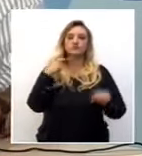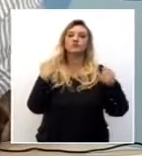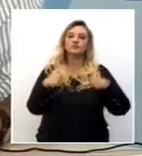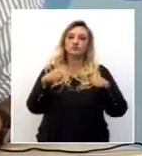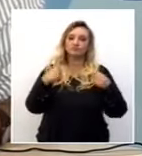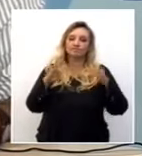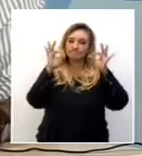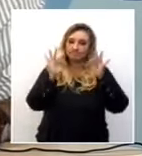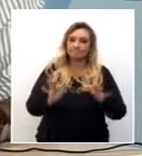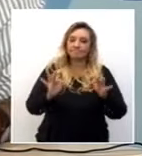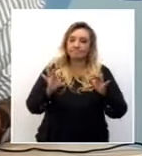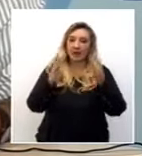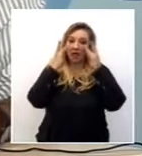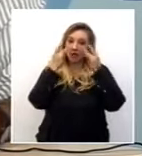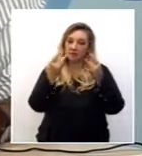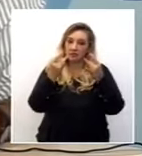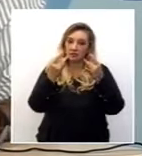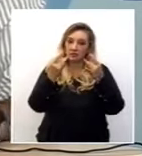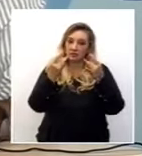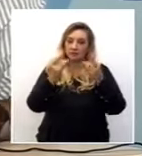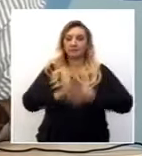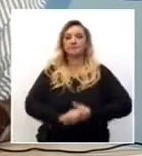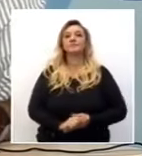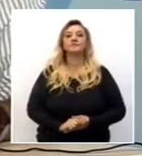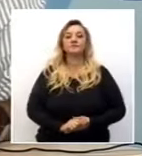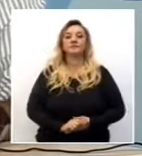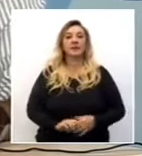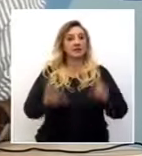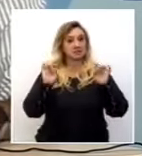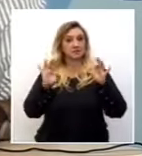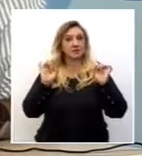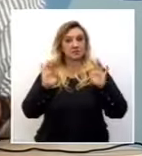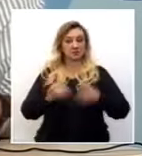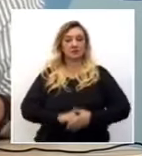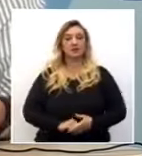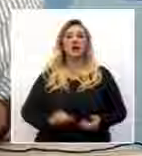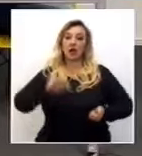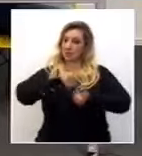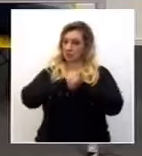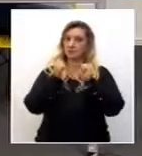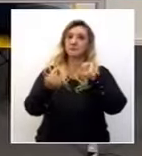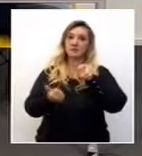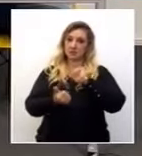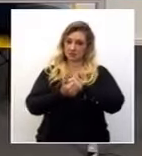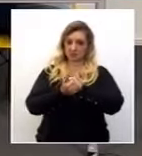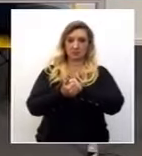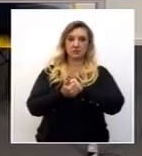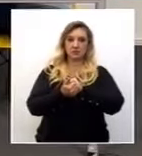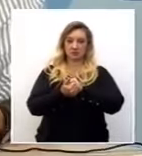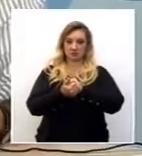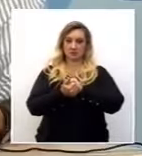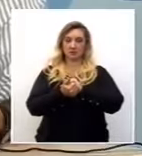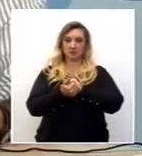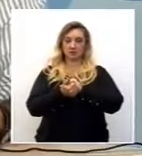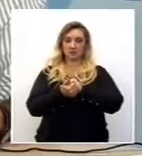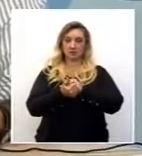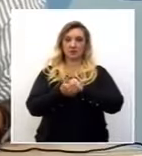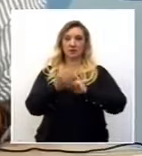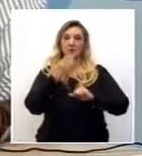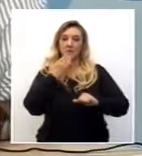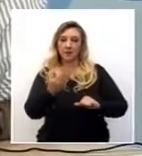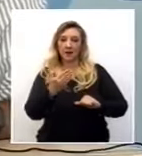precisa realmente de uma atenção maior, uma atenção especial. Adaptação, e daí né? uma adaptação. E daí a gente pede